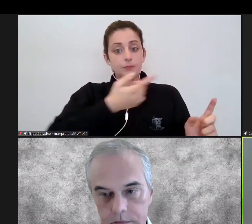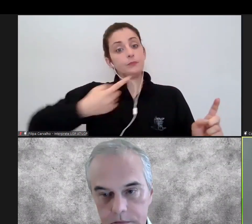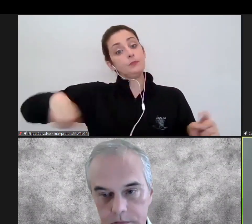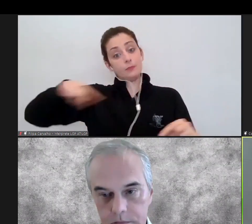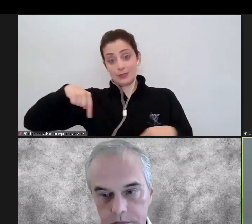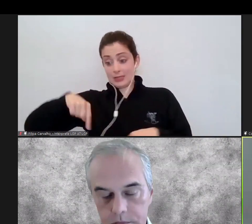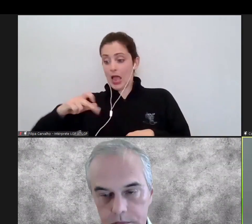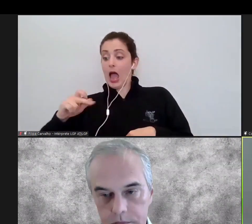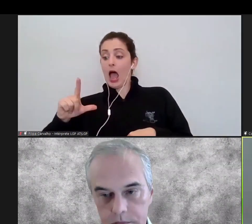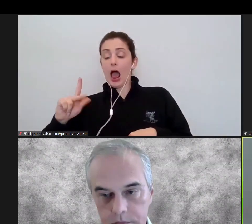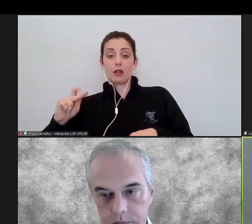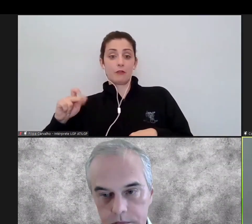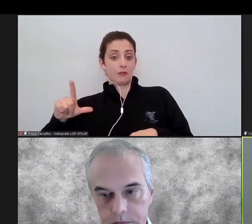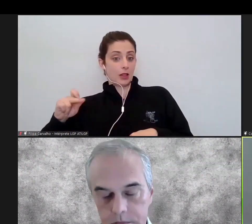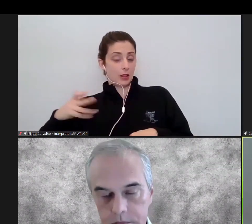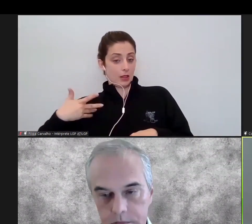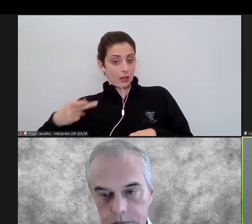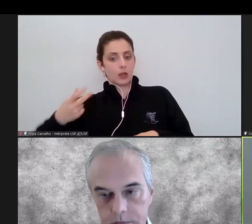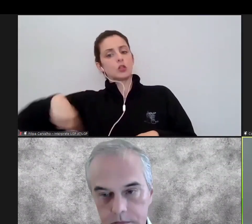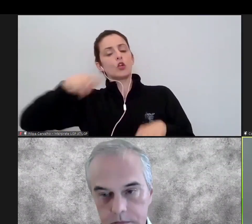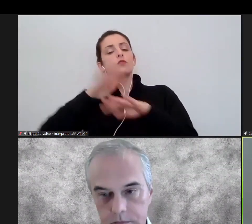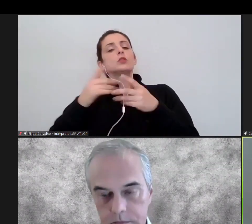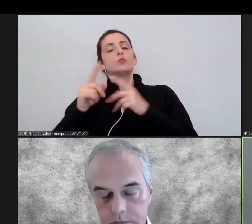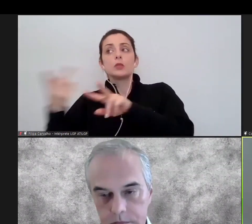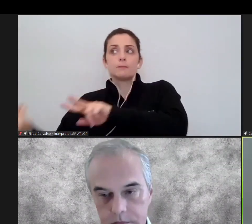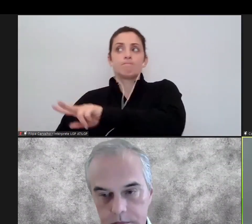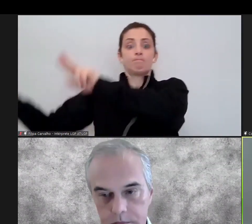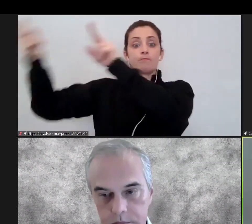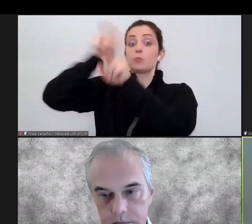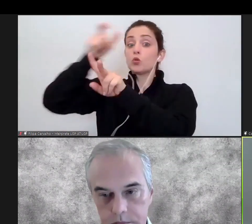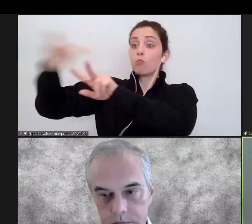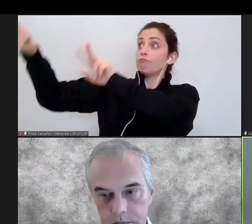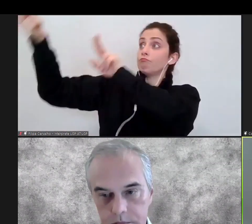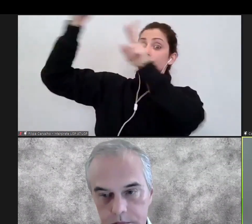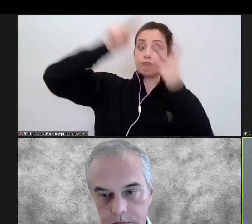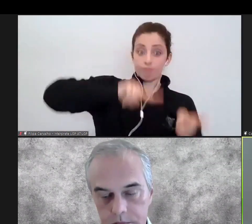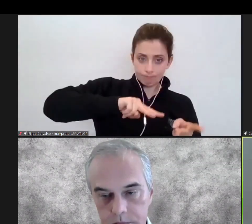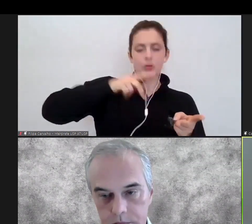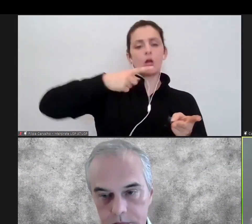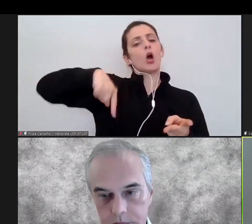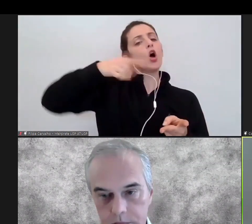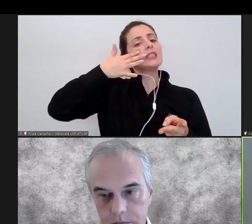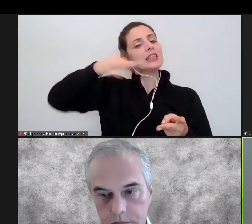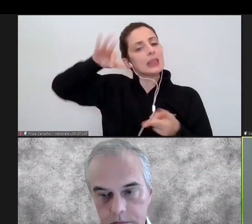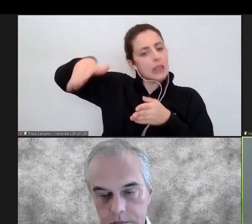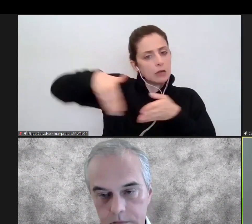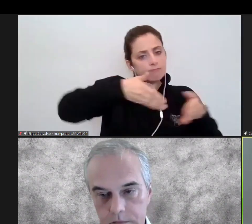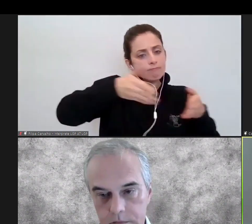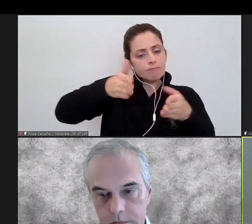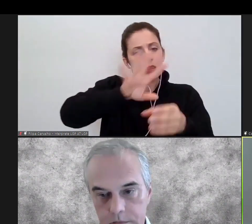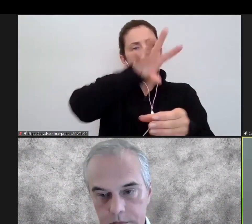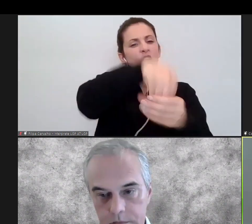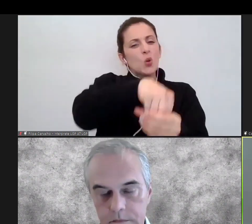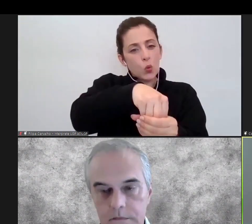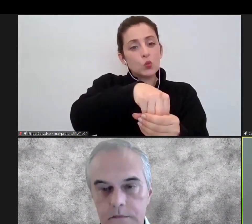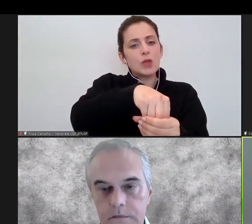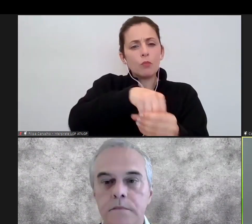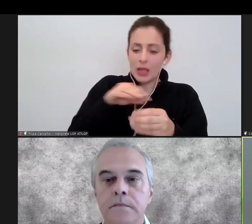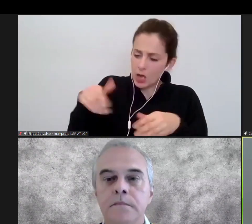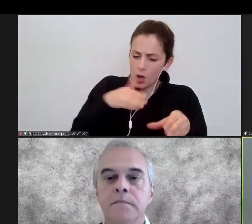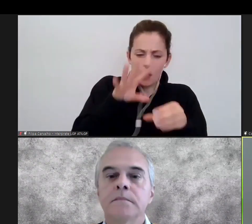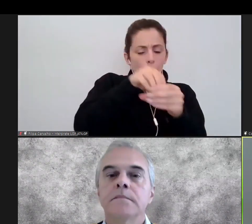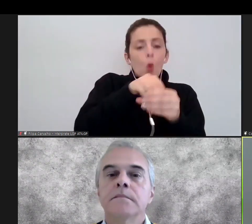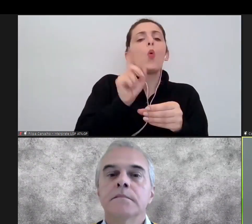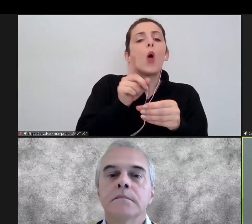para pessoas migrantes que chegam a Portugal. E estes percursos de inclusão são percursos curtos, de 200 horas, que permitem e